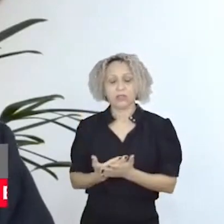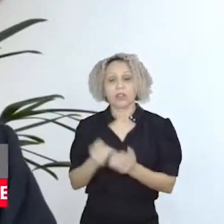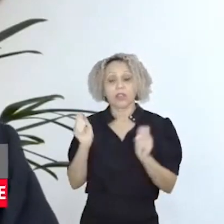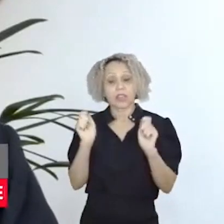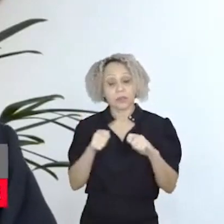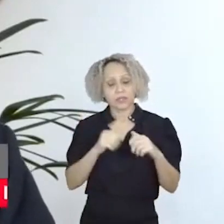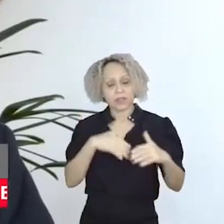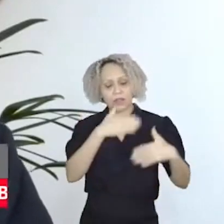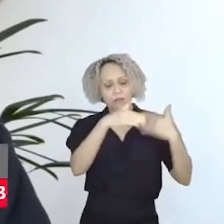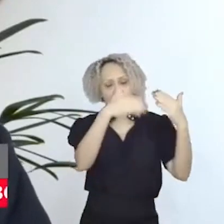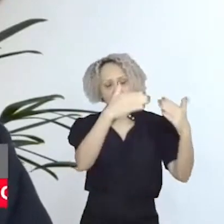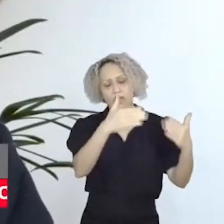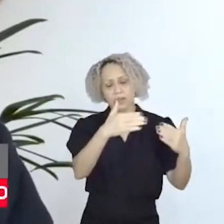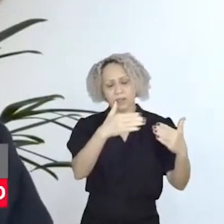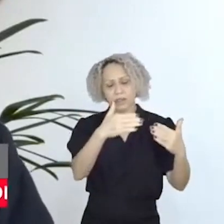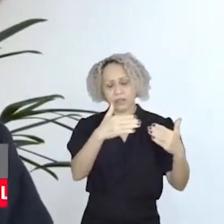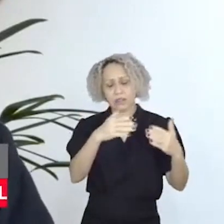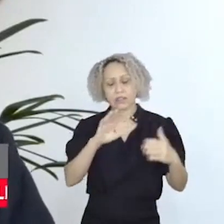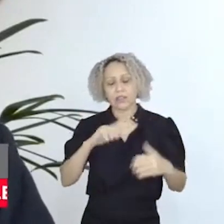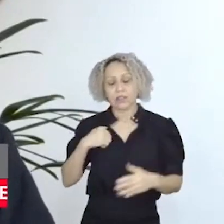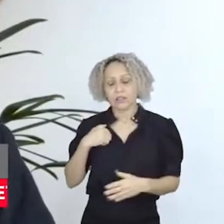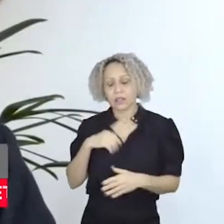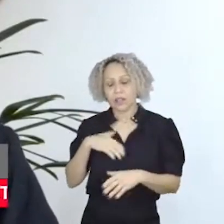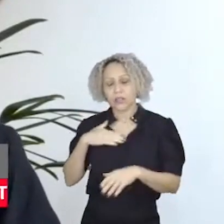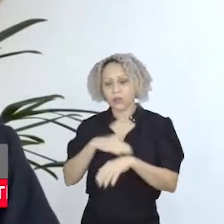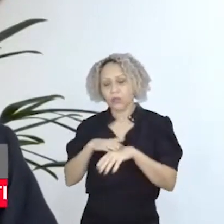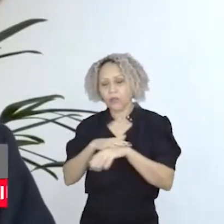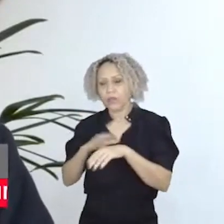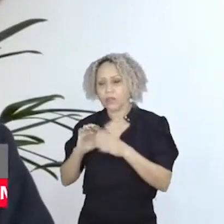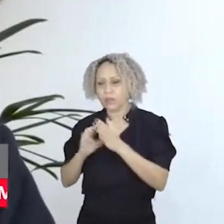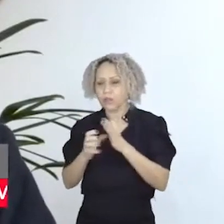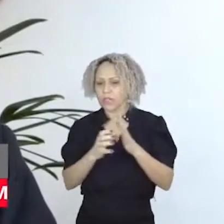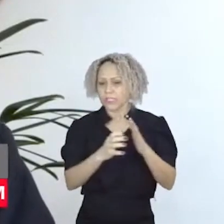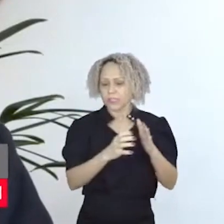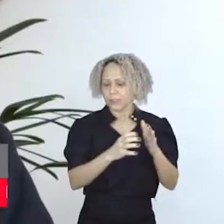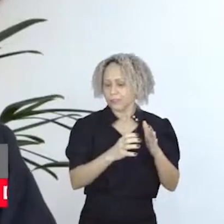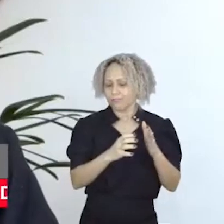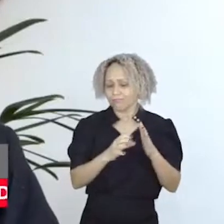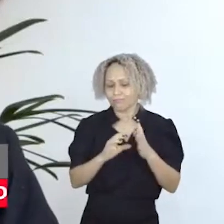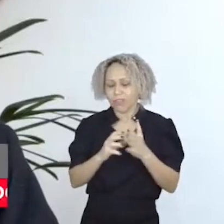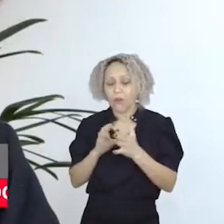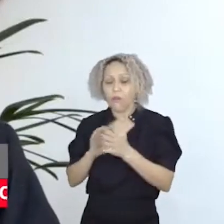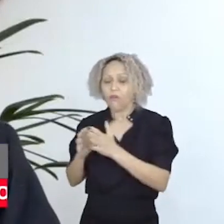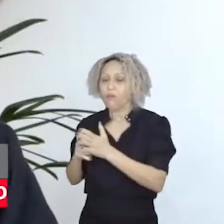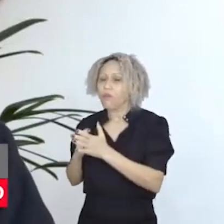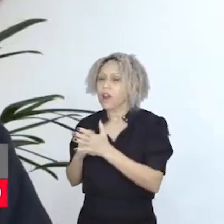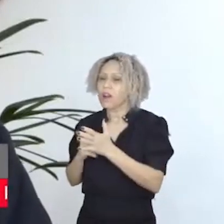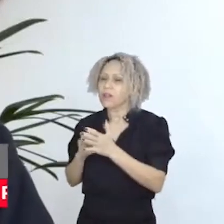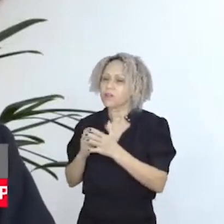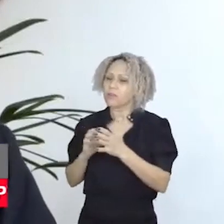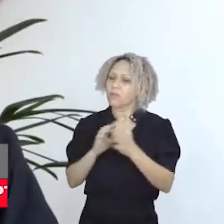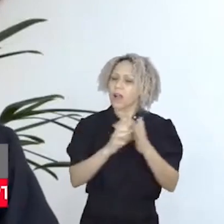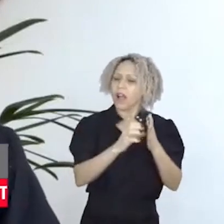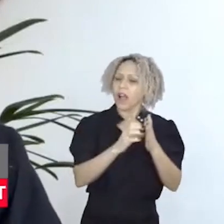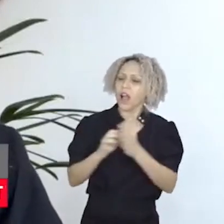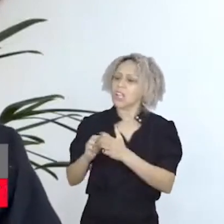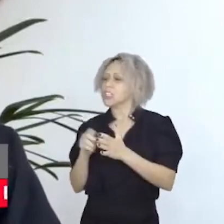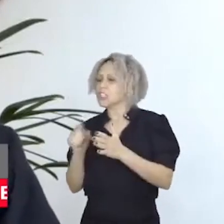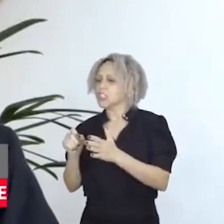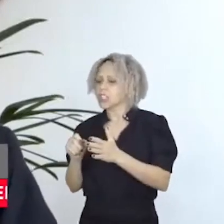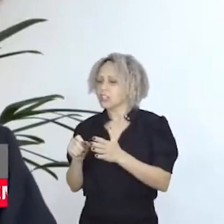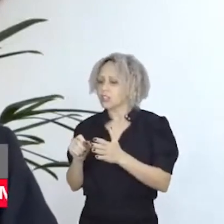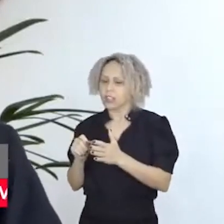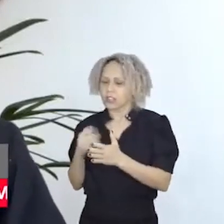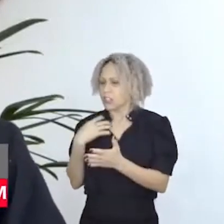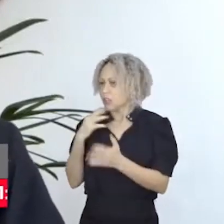partidos não tem sido suficiente. São vários partidos que muitas vezes estão respondendo por não cumprirem